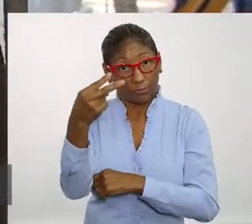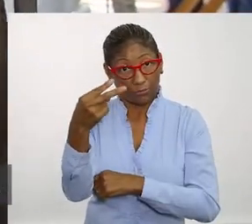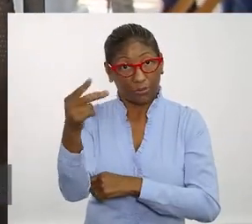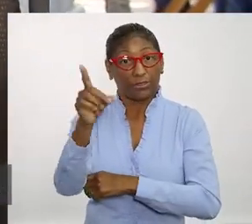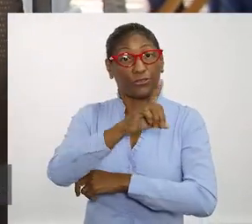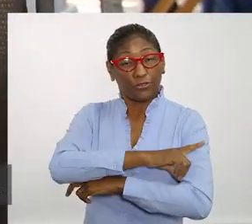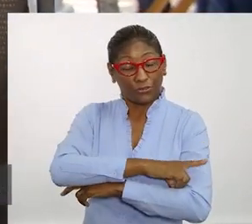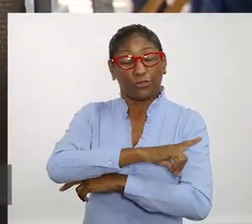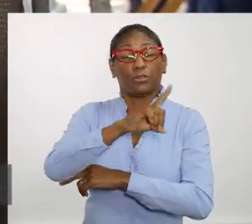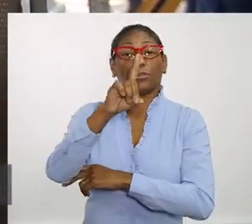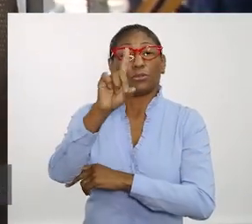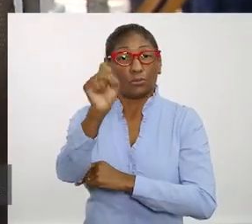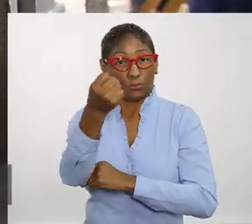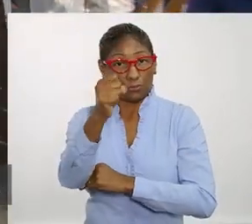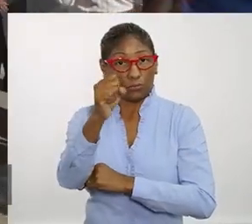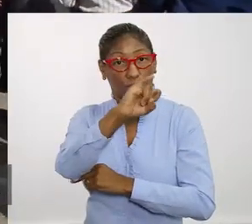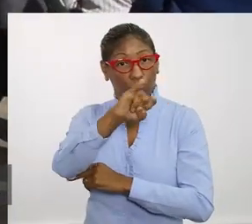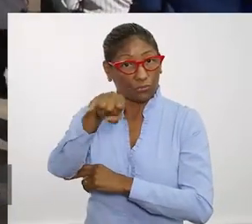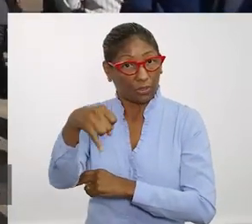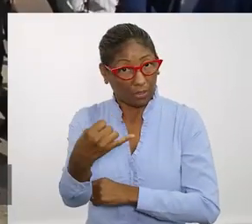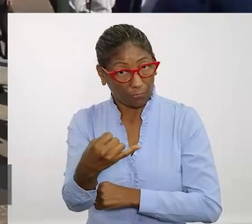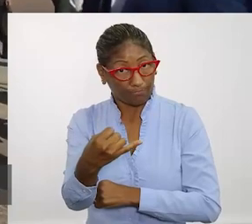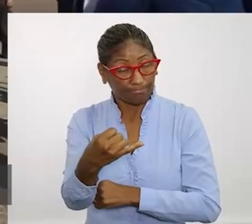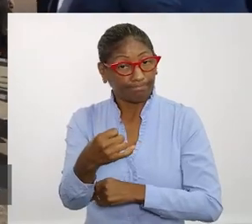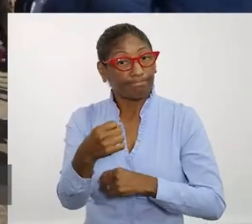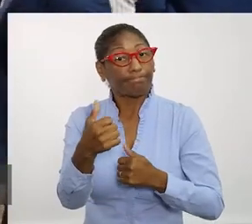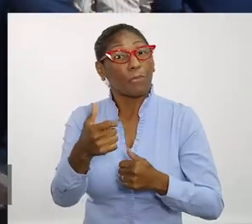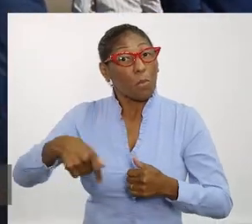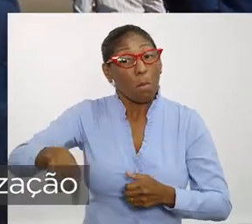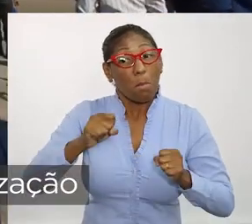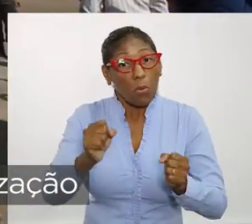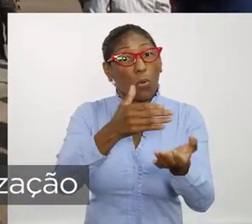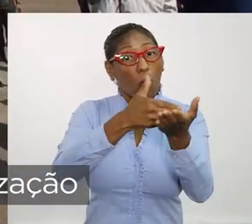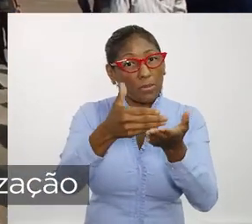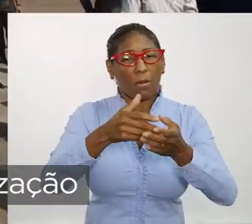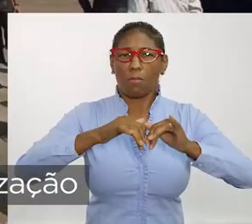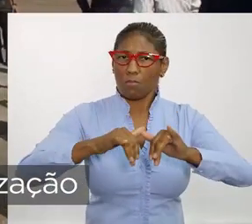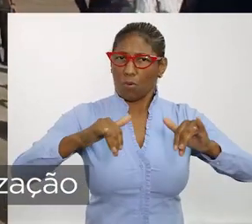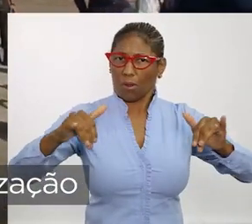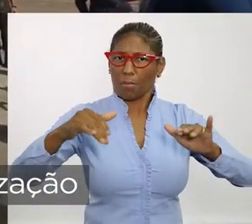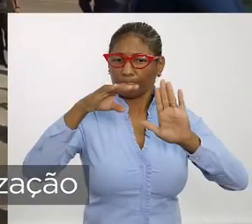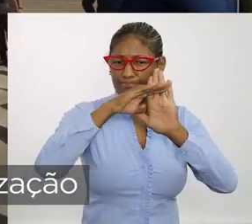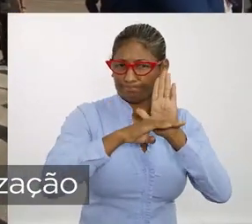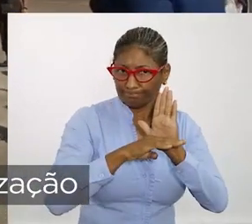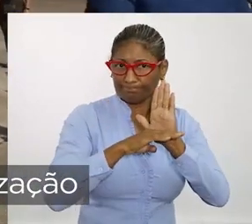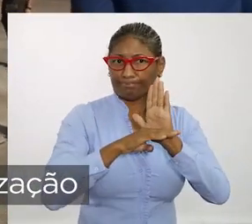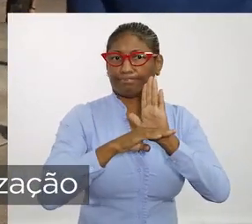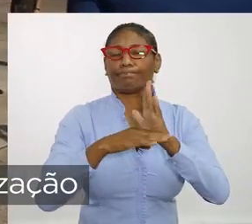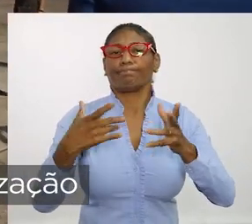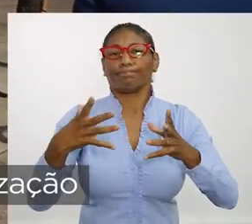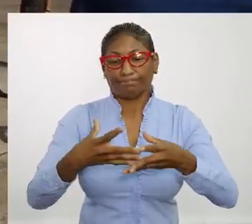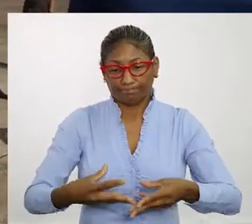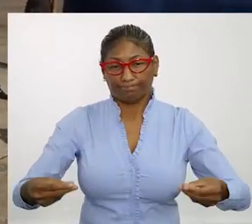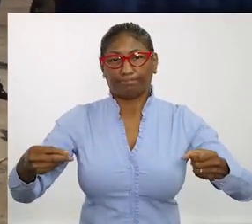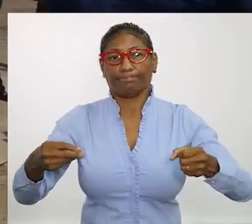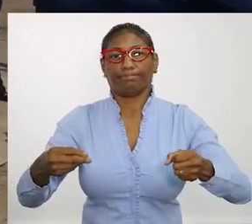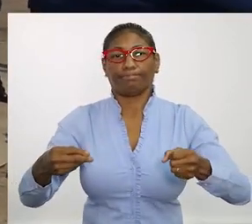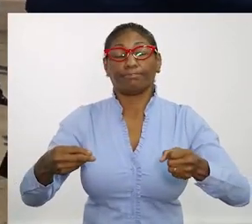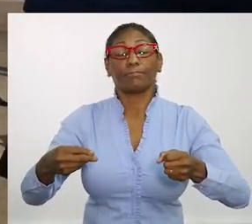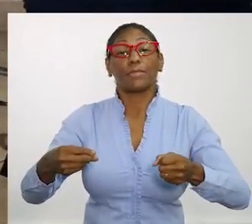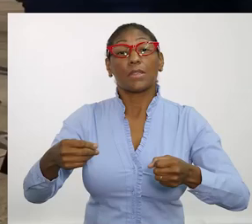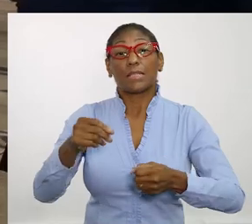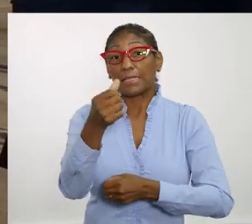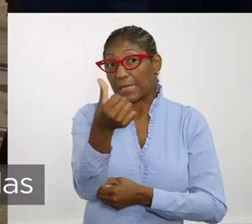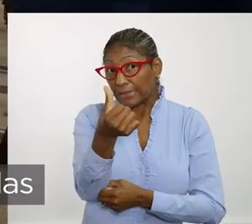nessa segunda-feira, dia 18 de janeiro. E assim possamos iniciar um programa de imunização tão aguardado